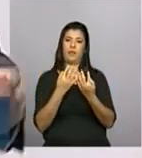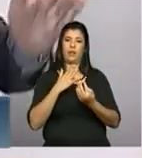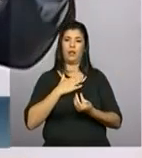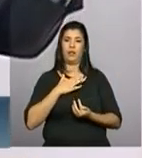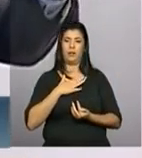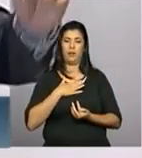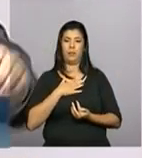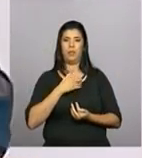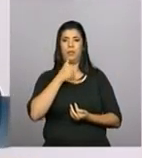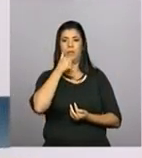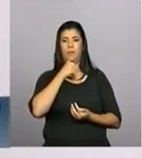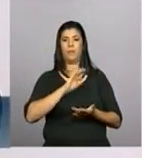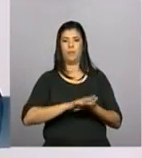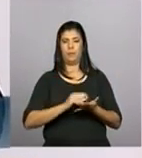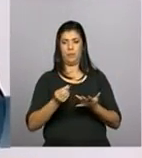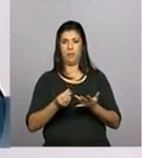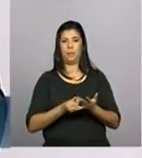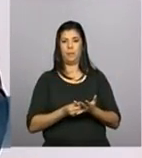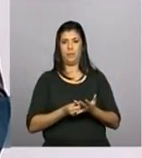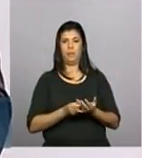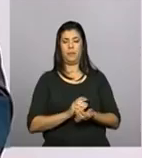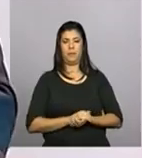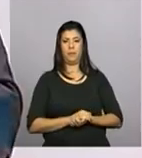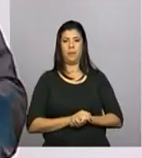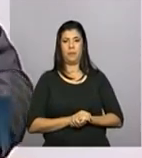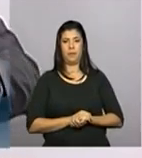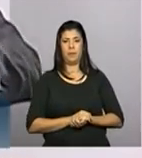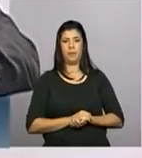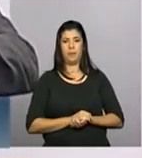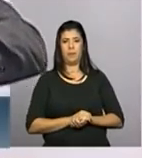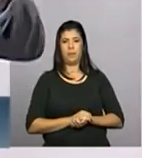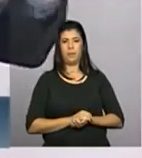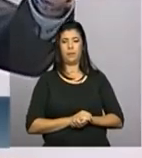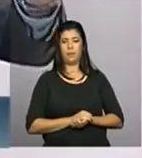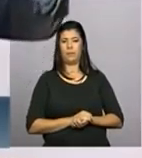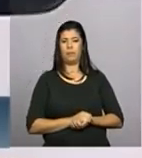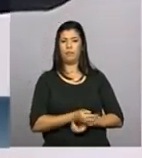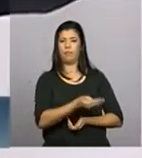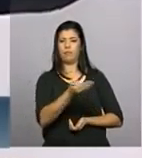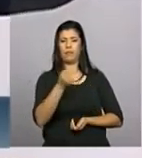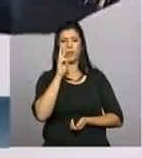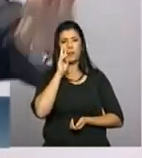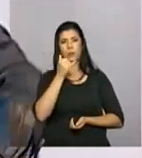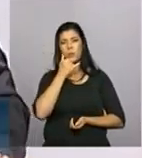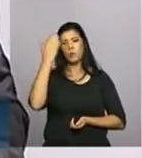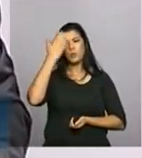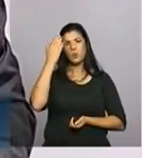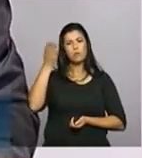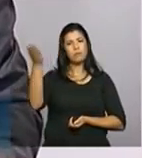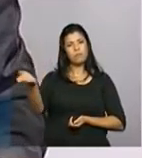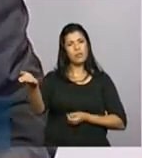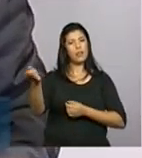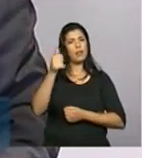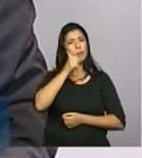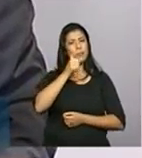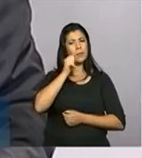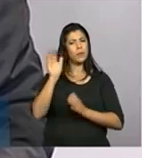esposa Cristina Andrade que está aqui. Aqui tá tem uma curva, não dá para ver, mas ela tá ali